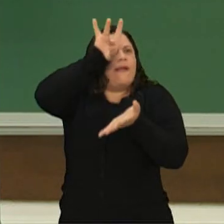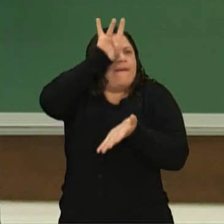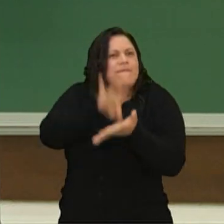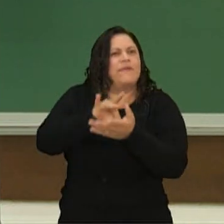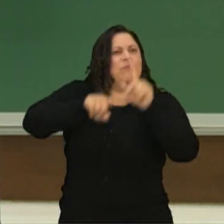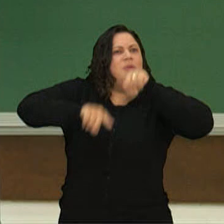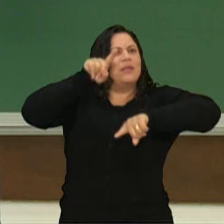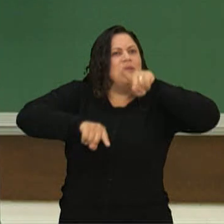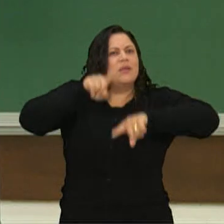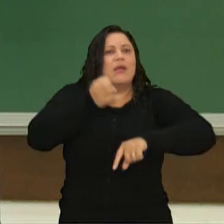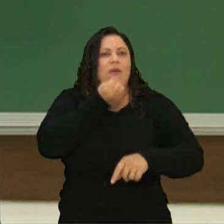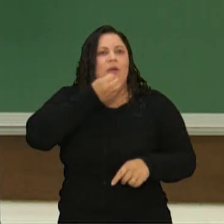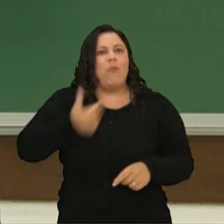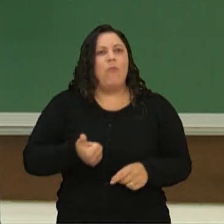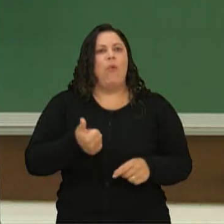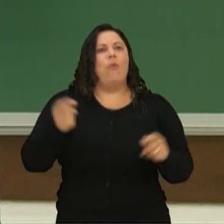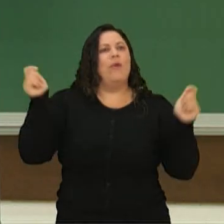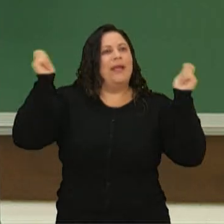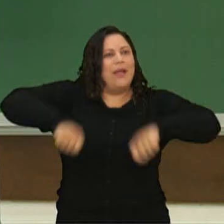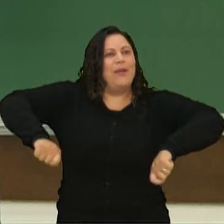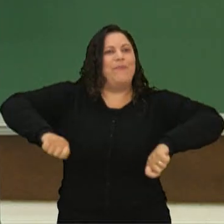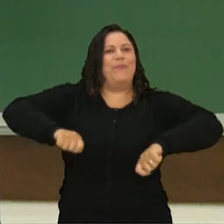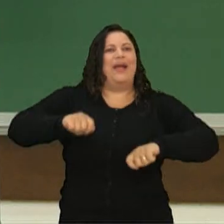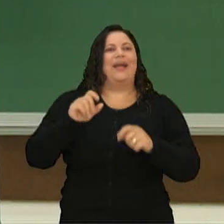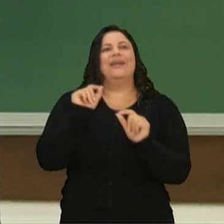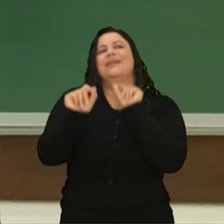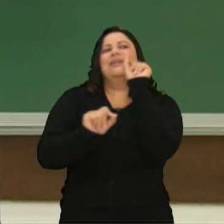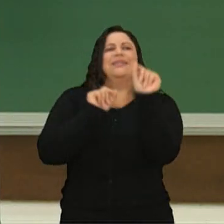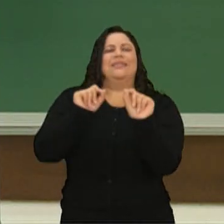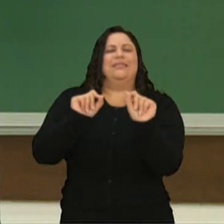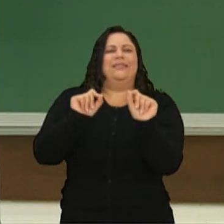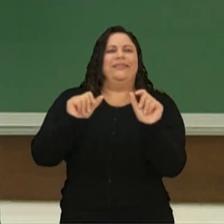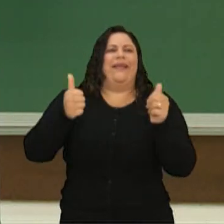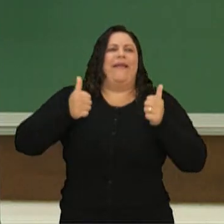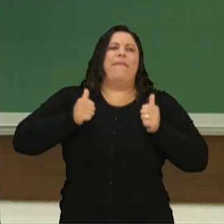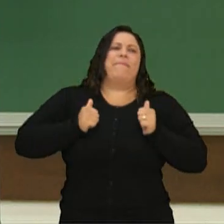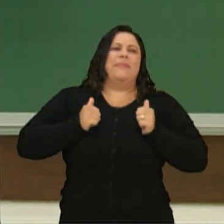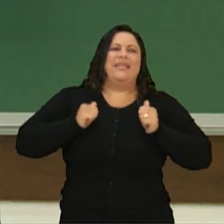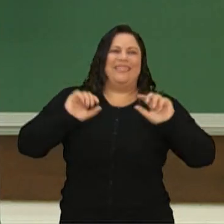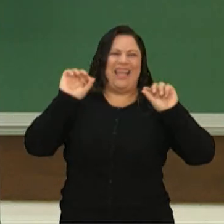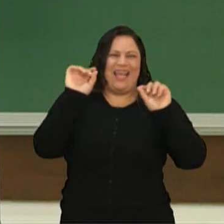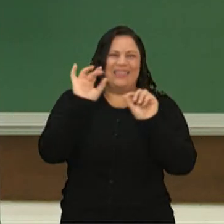Terceira questão. O mais importante código moral dos judeus são os 10 mandamentos?